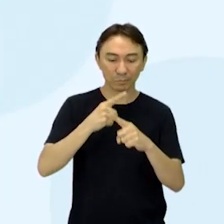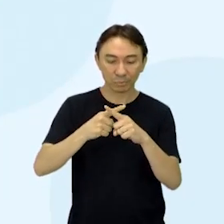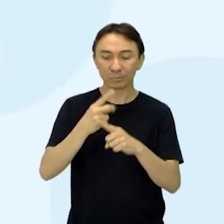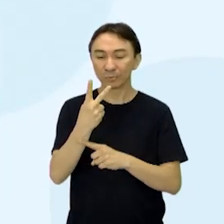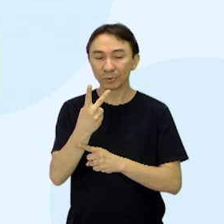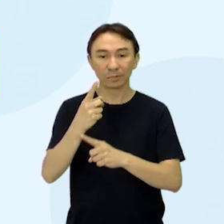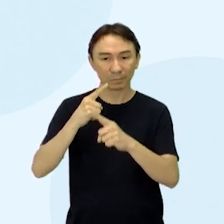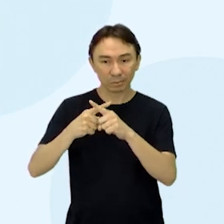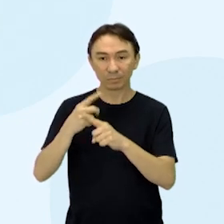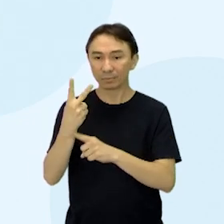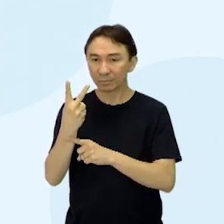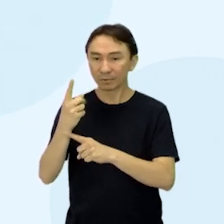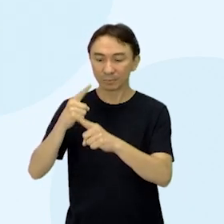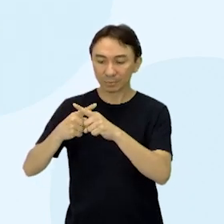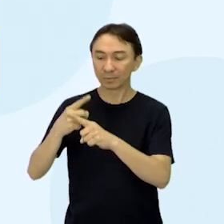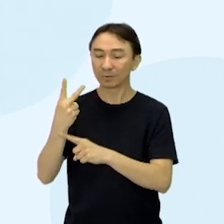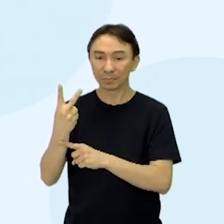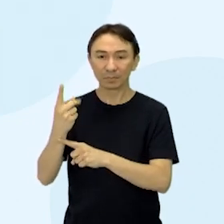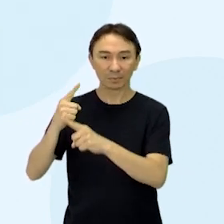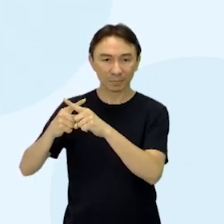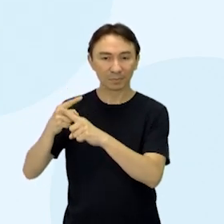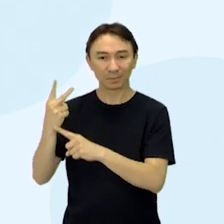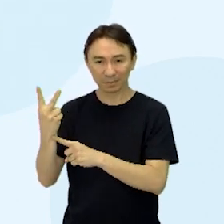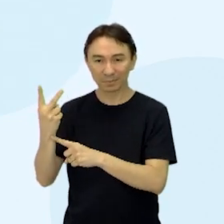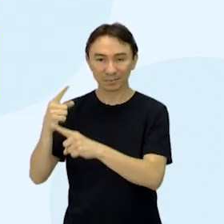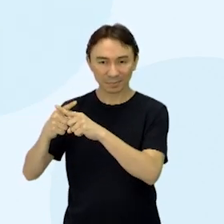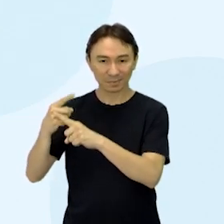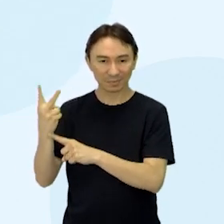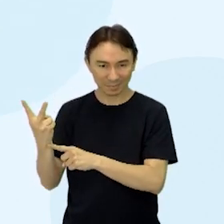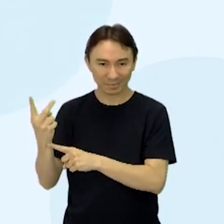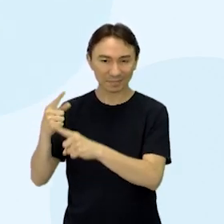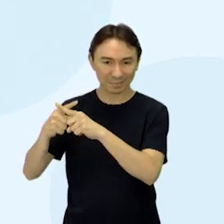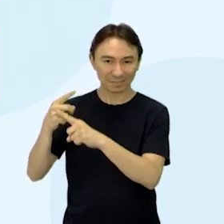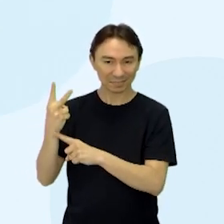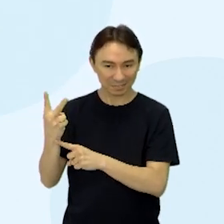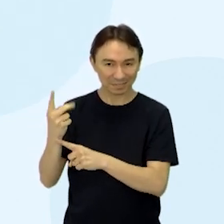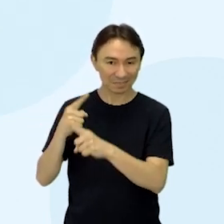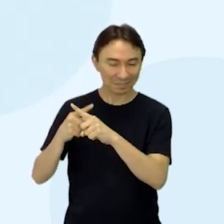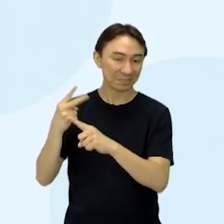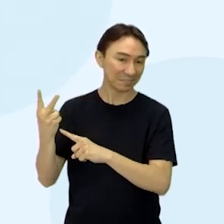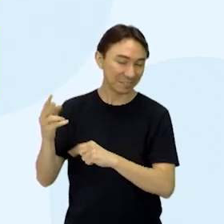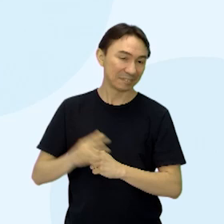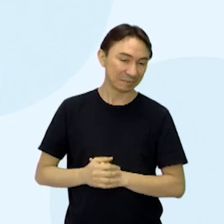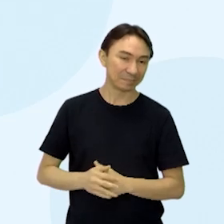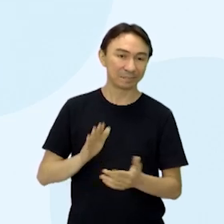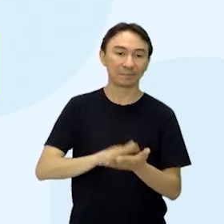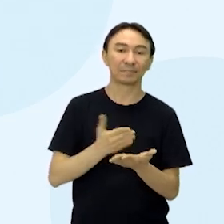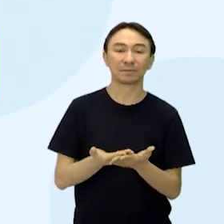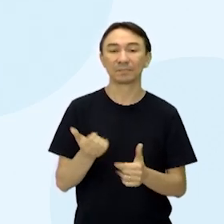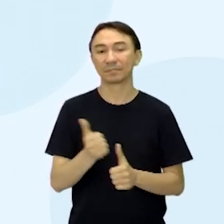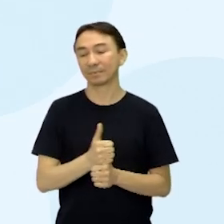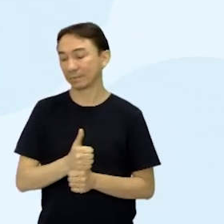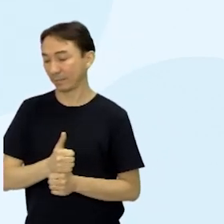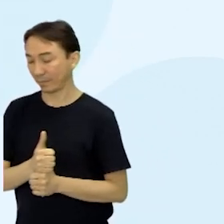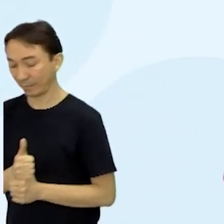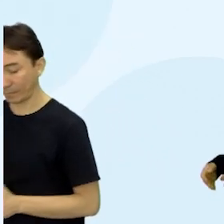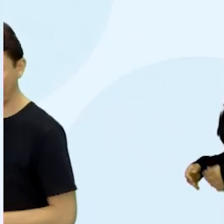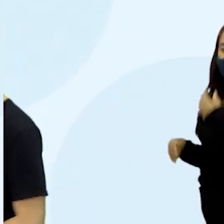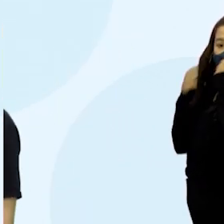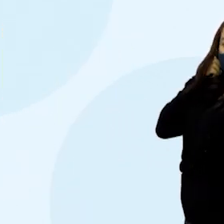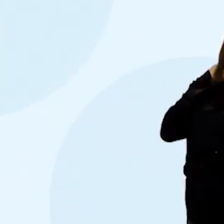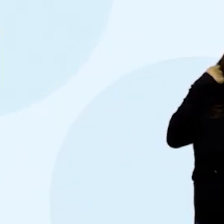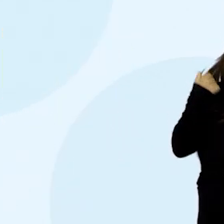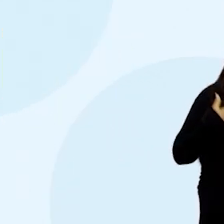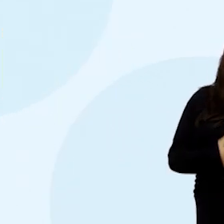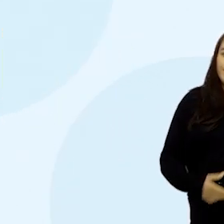4, 8. É múltiplo, sim. Sim, 16, 32. Então, são os pares, né? Excluindo o zero aí.